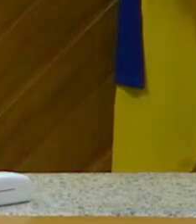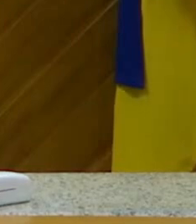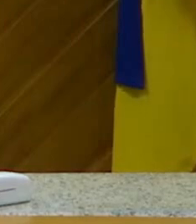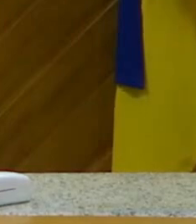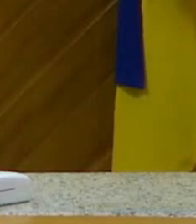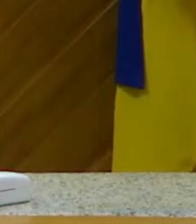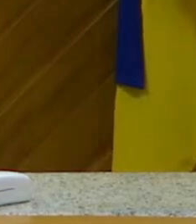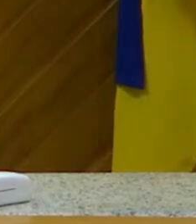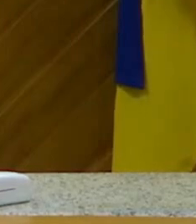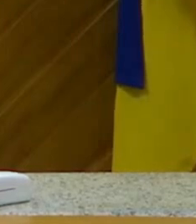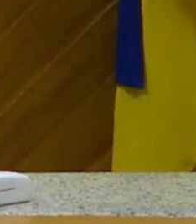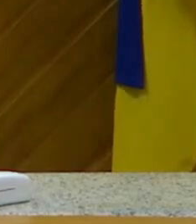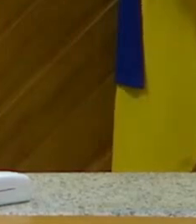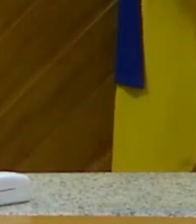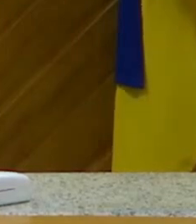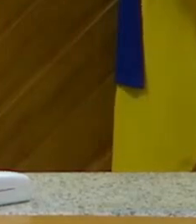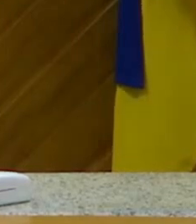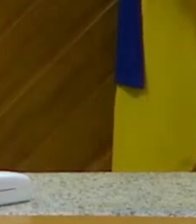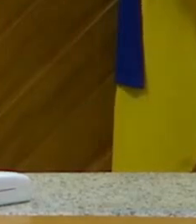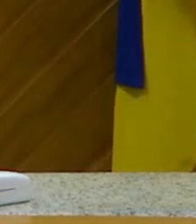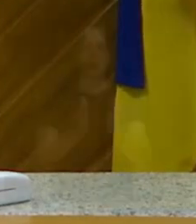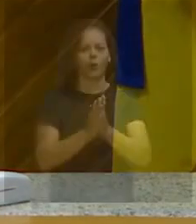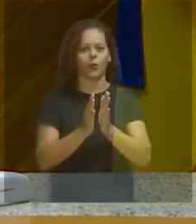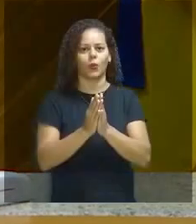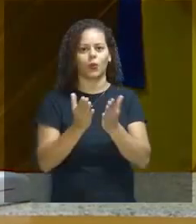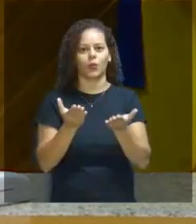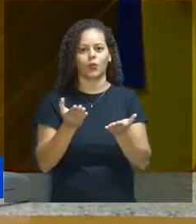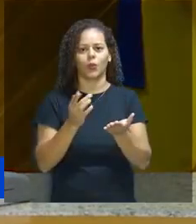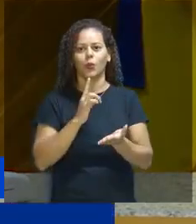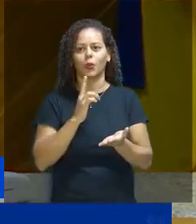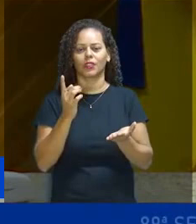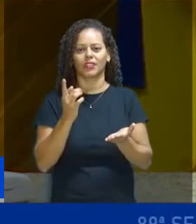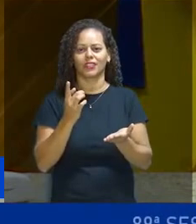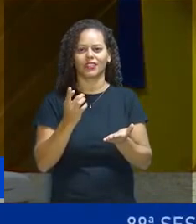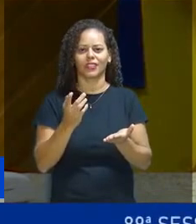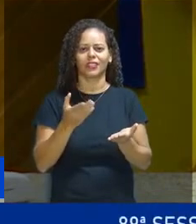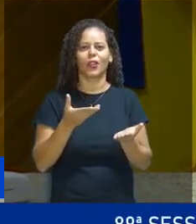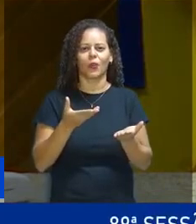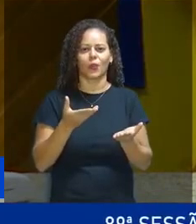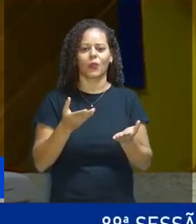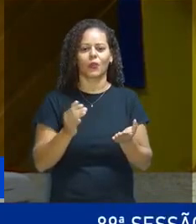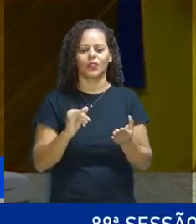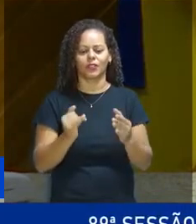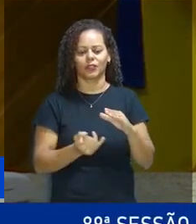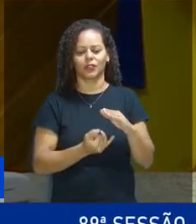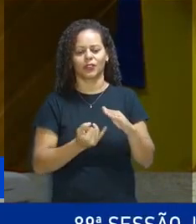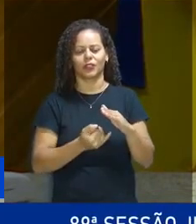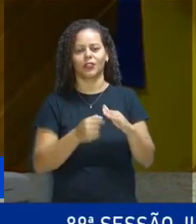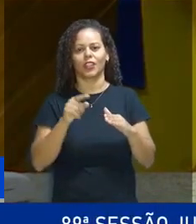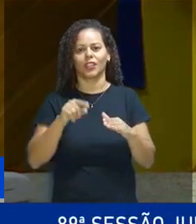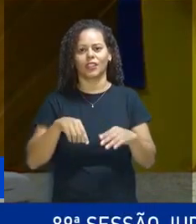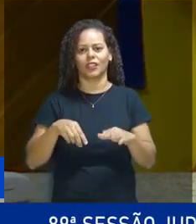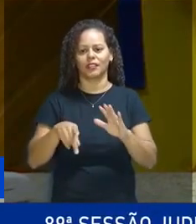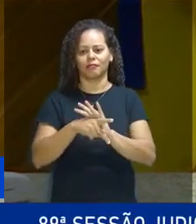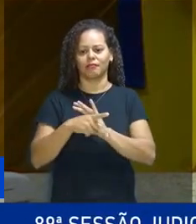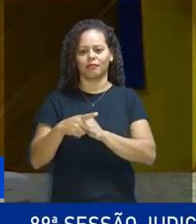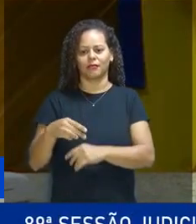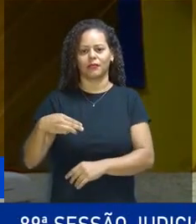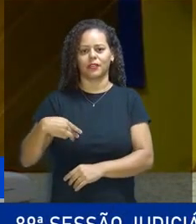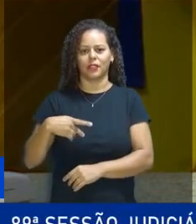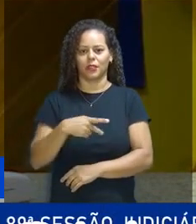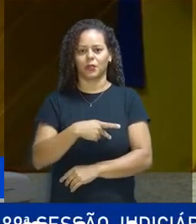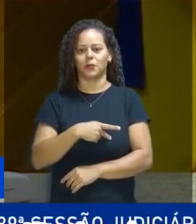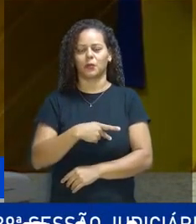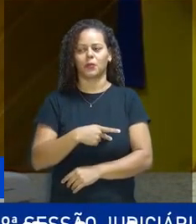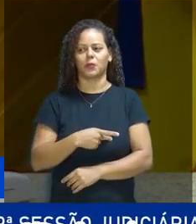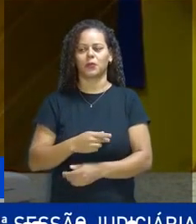TRE, terço, João Lages, em aniversário, de pele clara, sendo, cabelos escuros, um óculos de armação quadrada, toga do preto com Público, detalhe vermelho Sara, em volta do